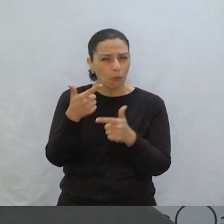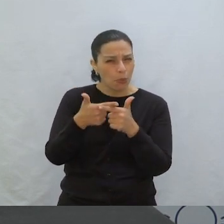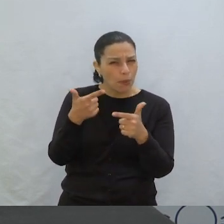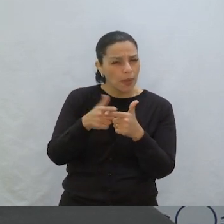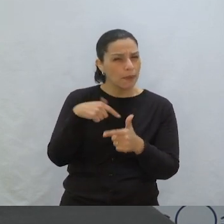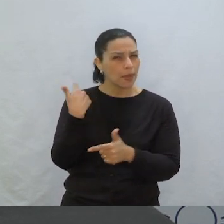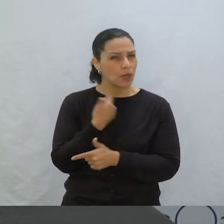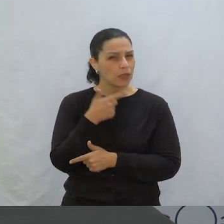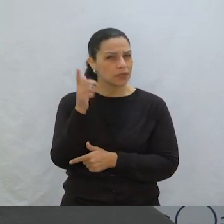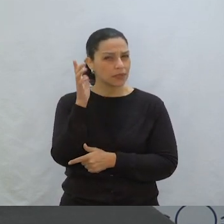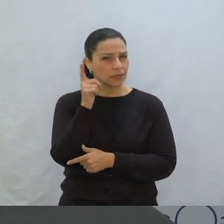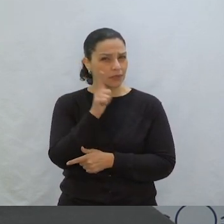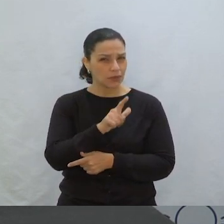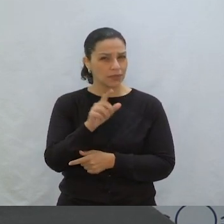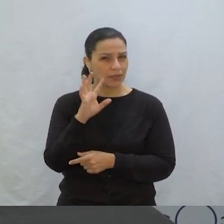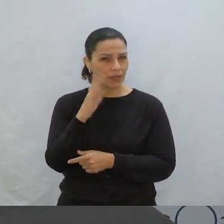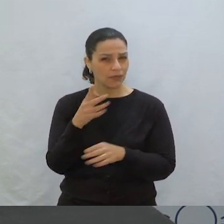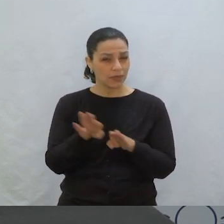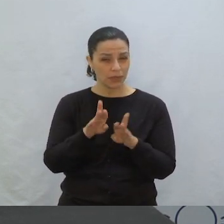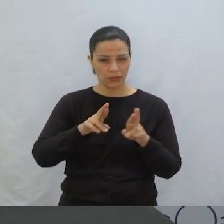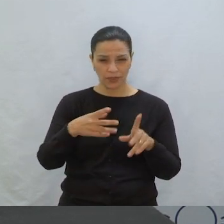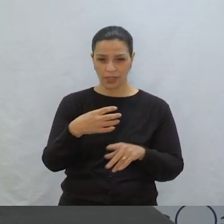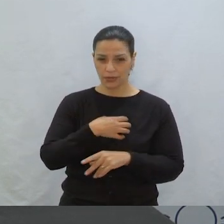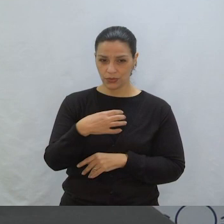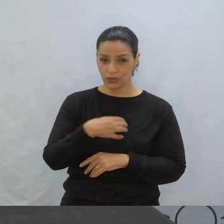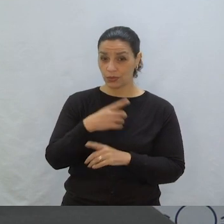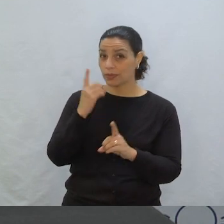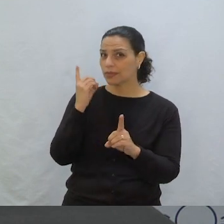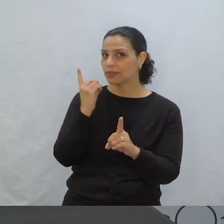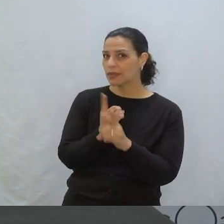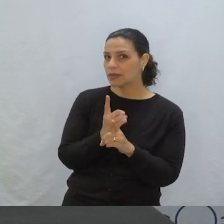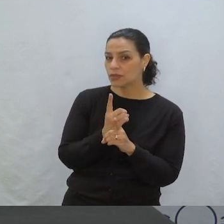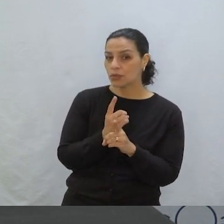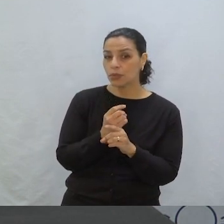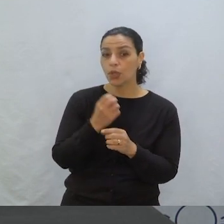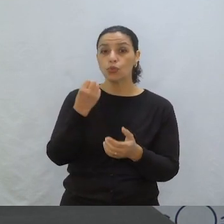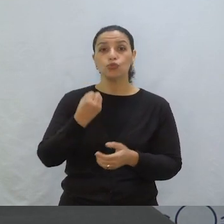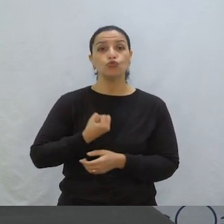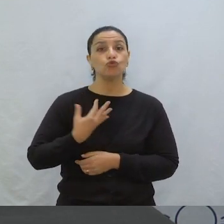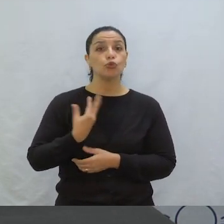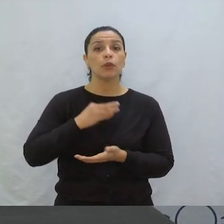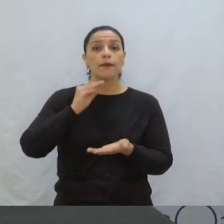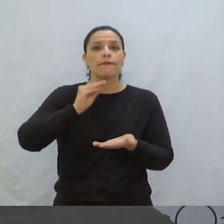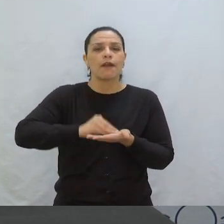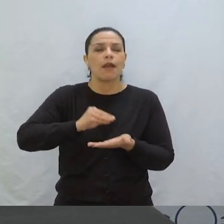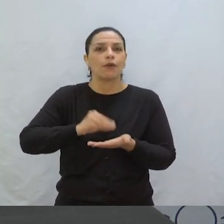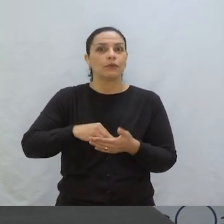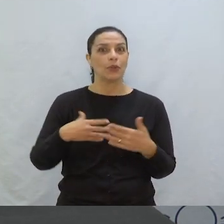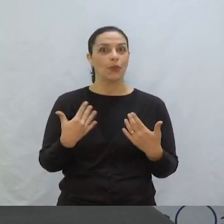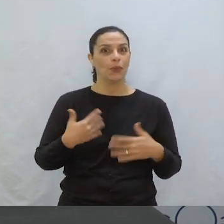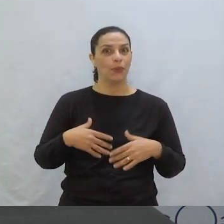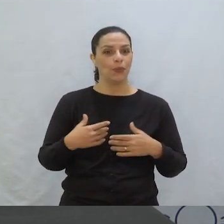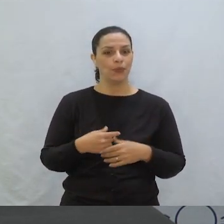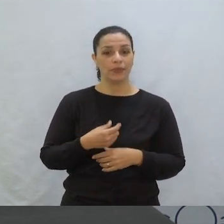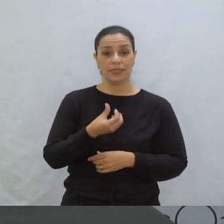um probleminha para a gente resolver aqui. Mas isso é diferente, ó. Descubra o número que falta.